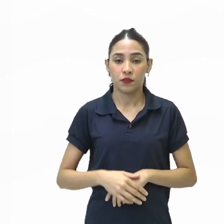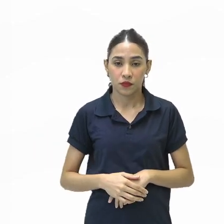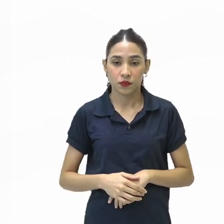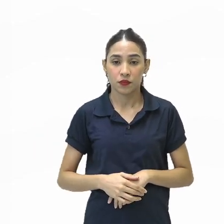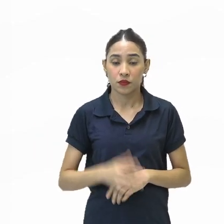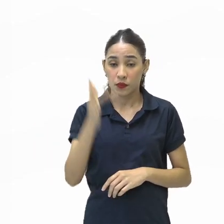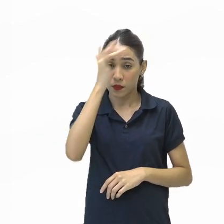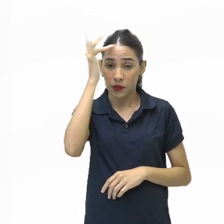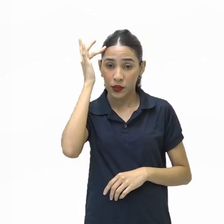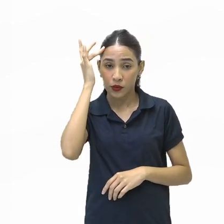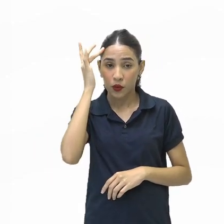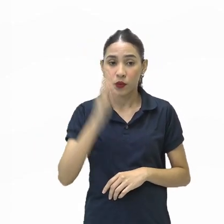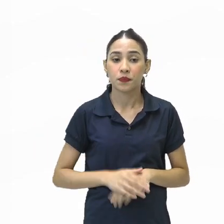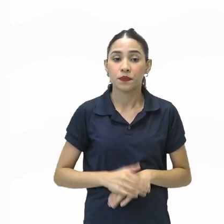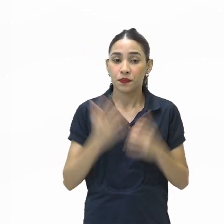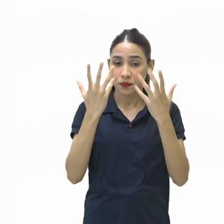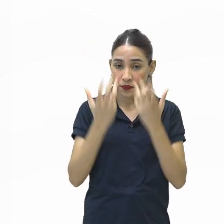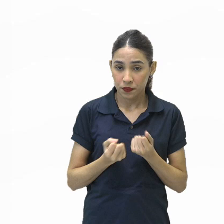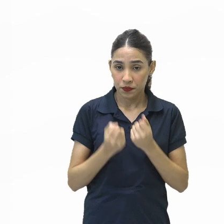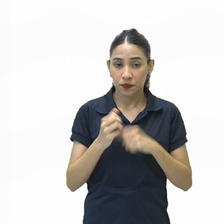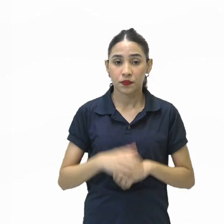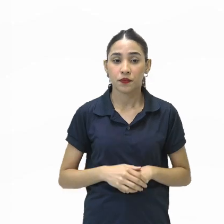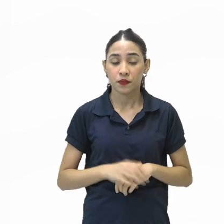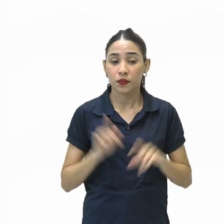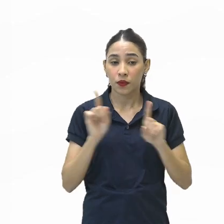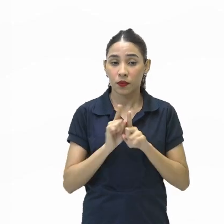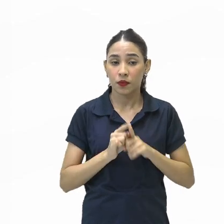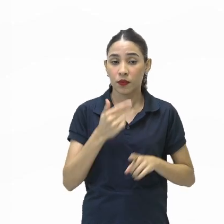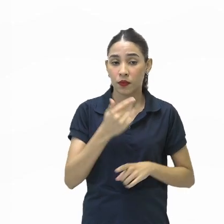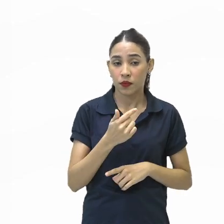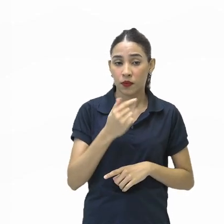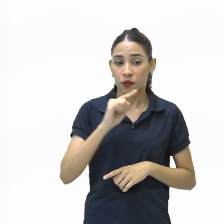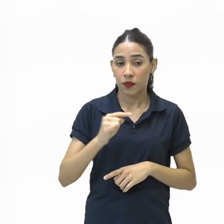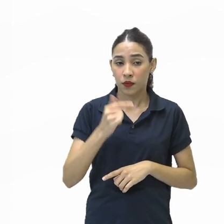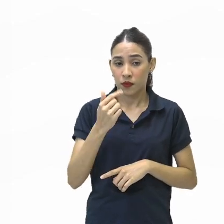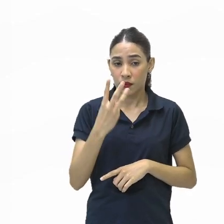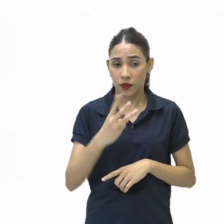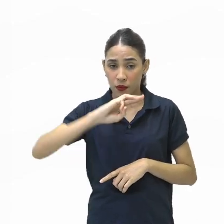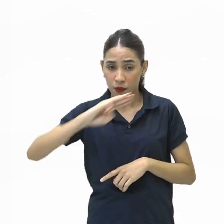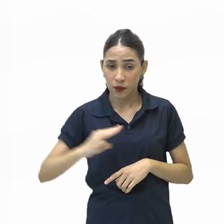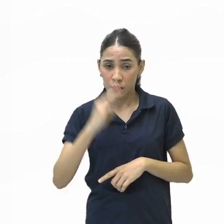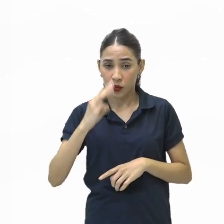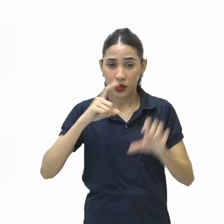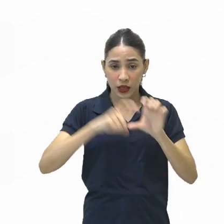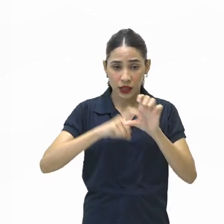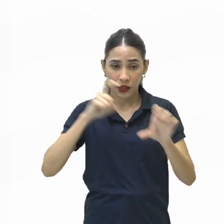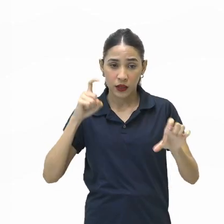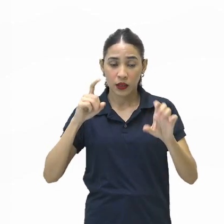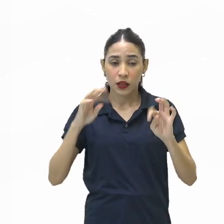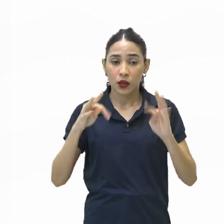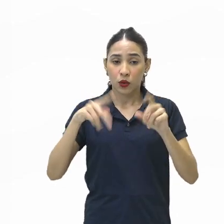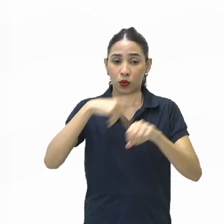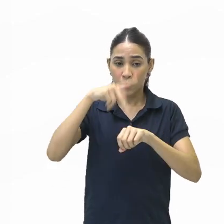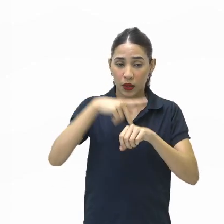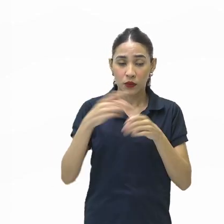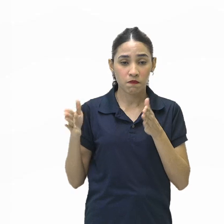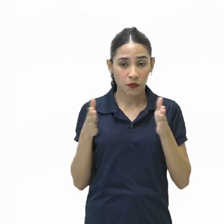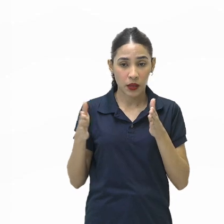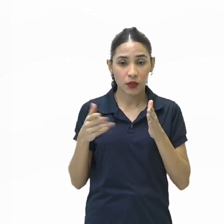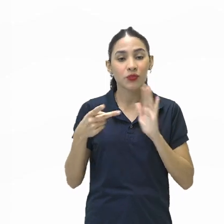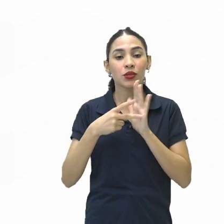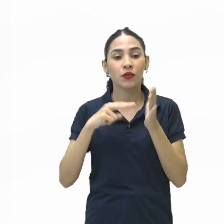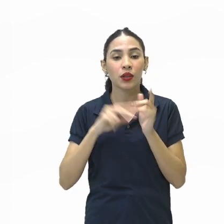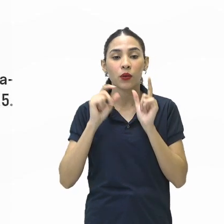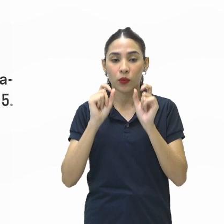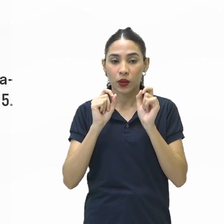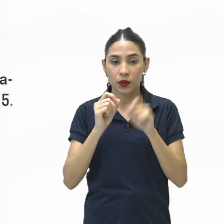2,27 milhões de pessoas admitidas e 2,13 milhões de desligamentos em todo o país no período. Ou